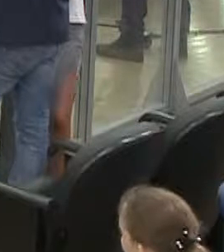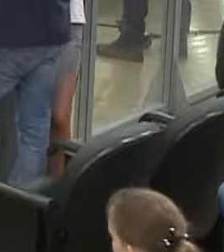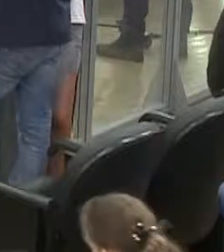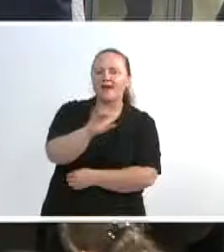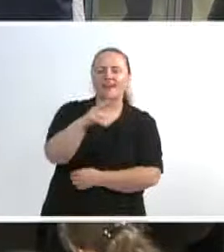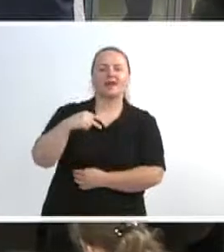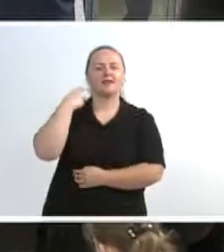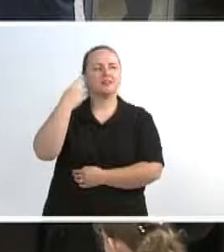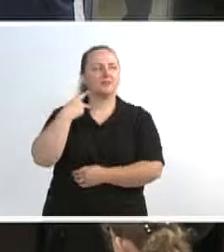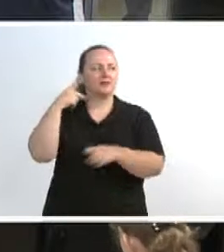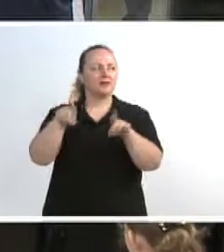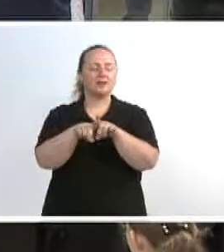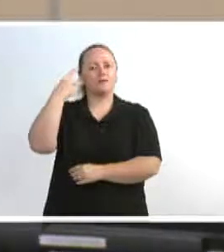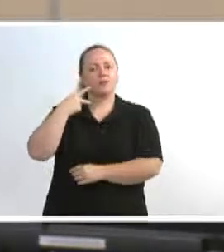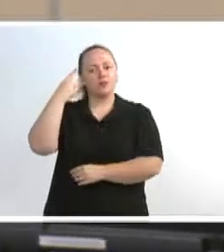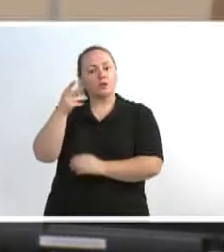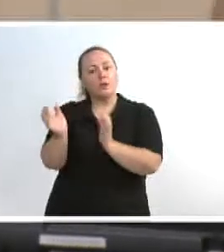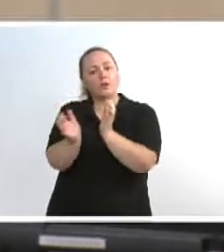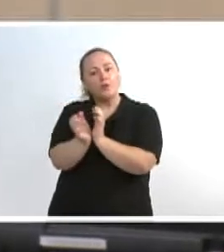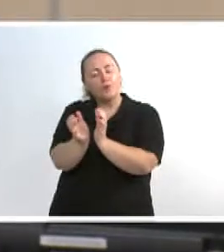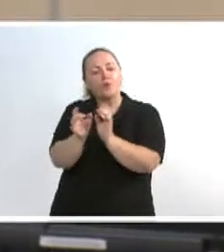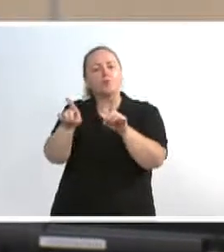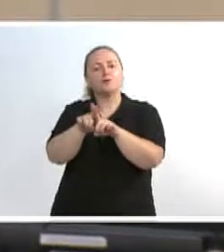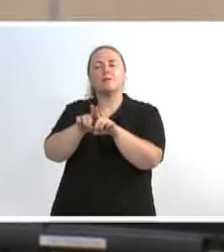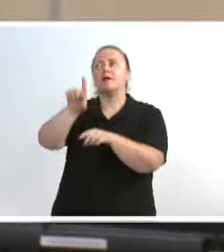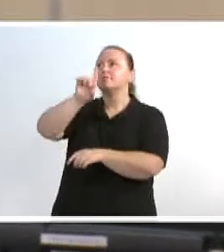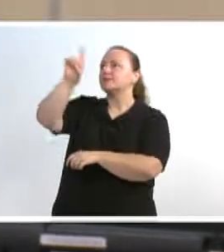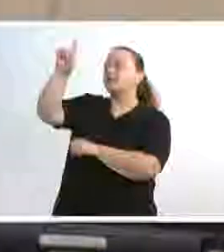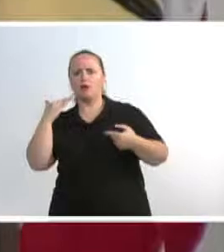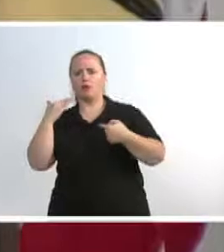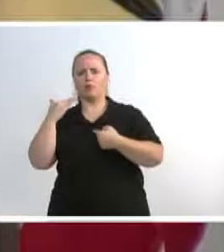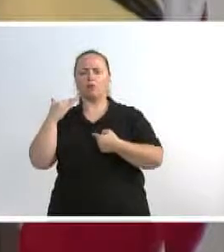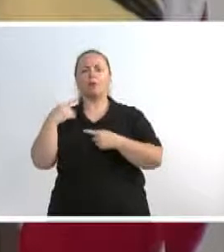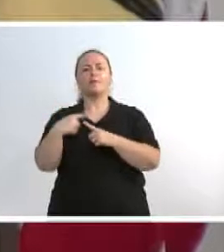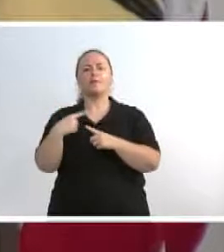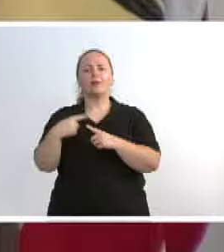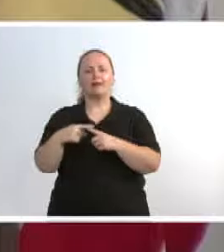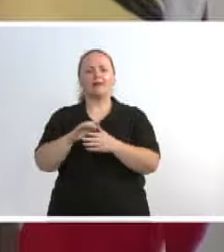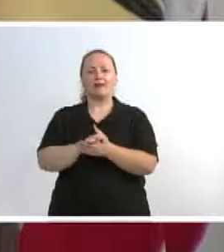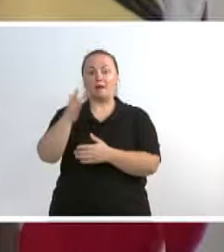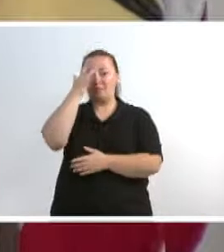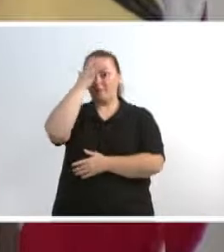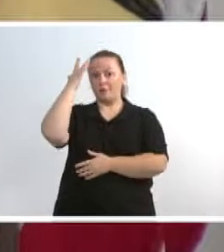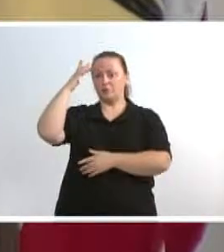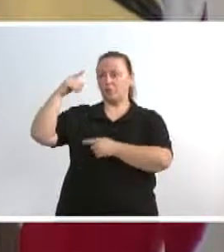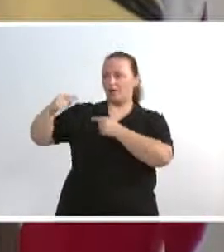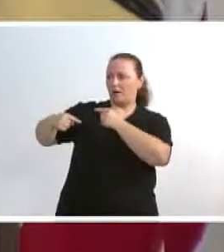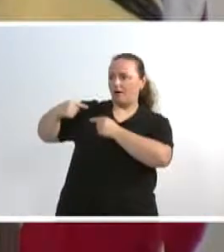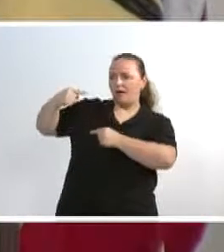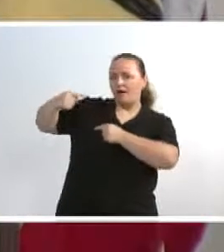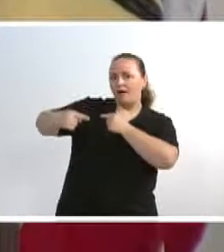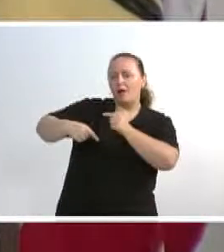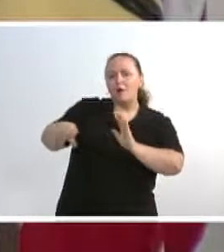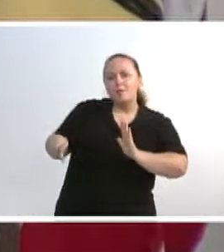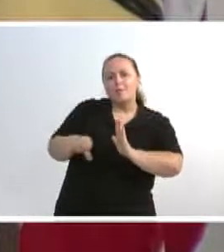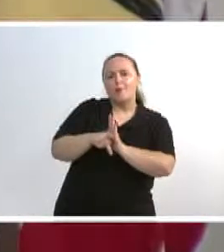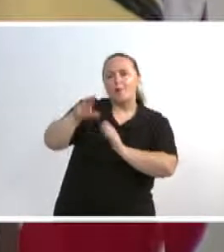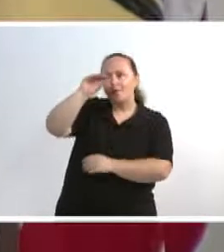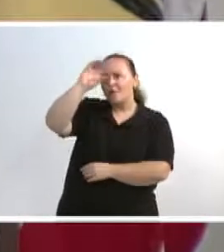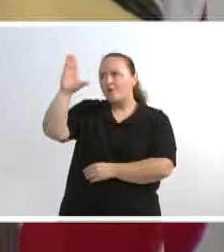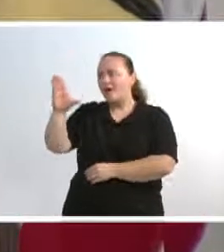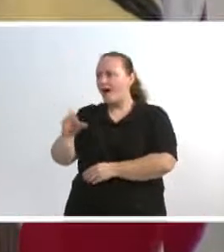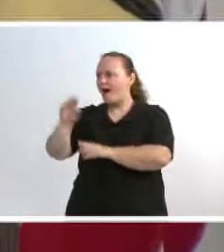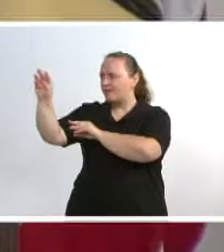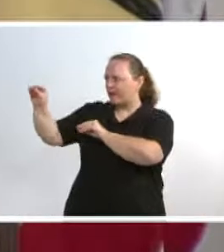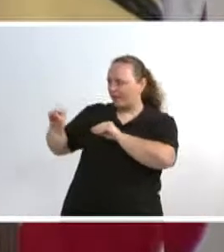a sessão ordinária da câmara de vereadores na tarde desta terça feira começou com a tribuna livre o movimento se negros ou espaço para falar